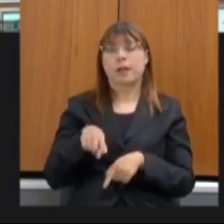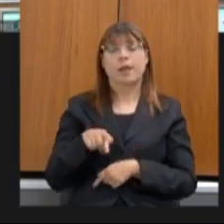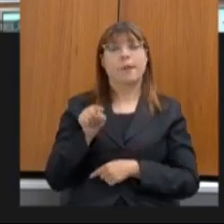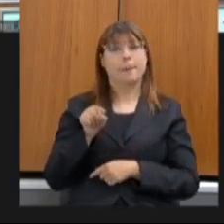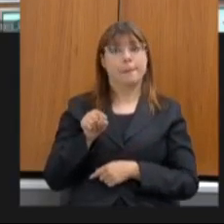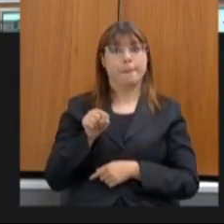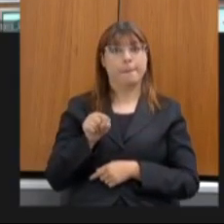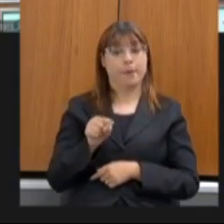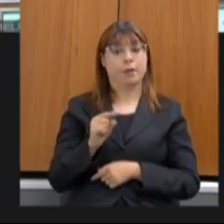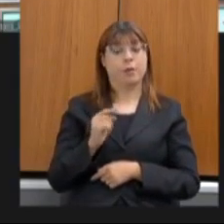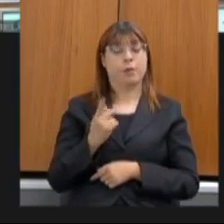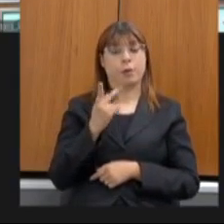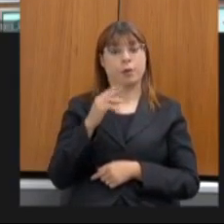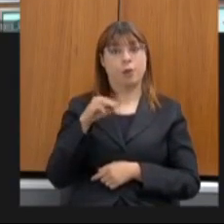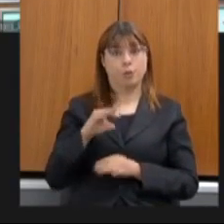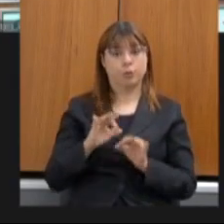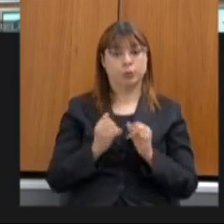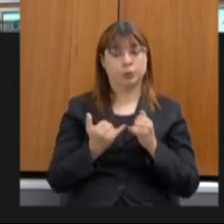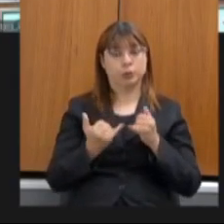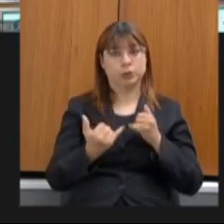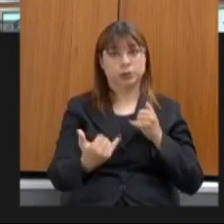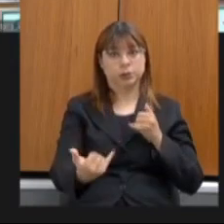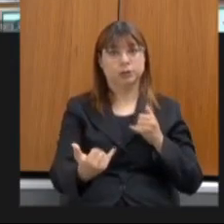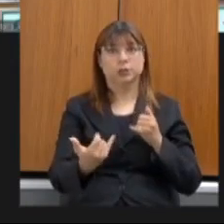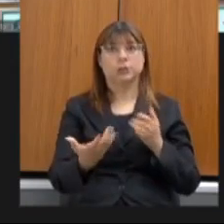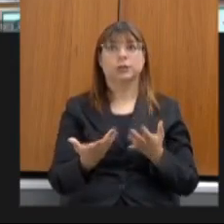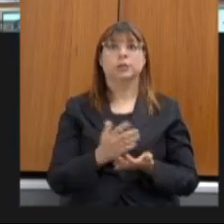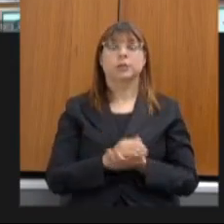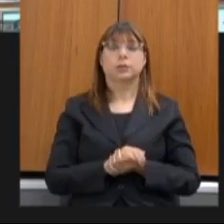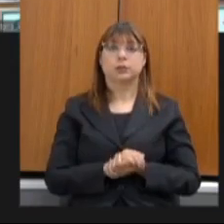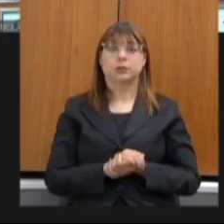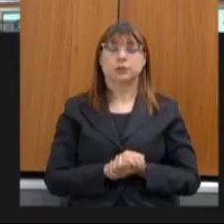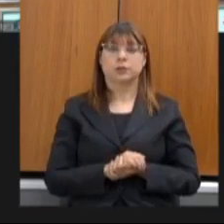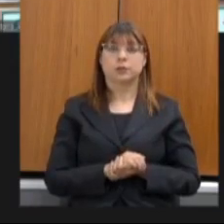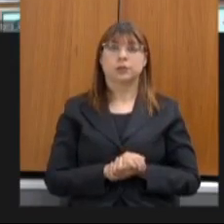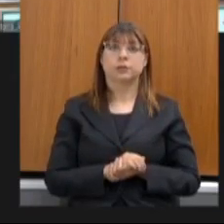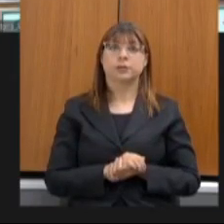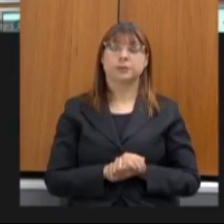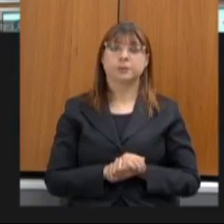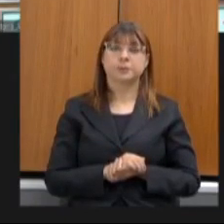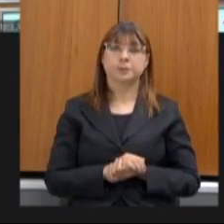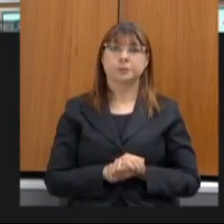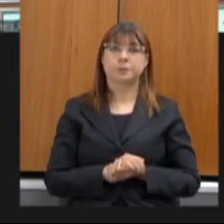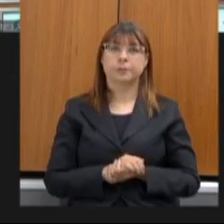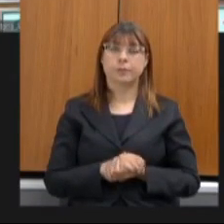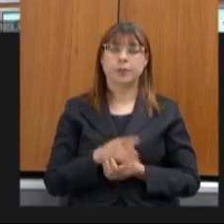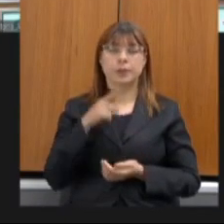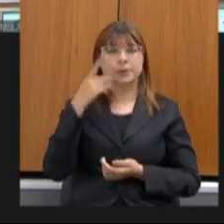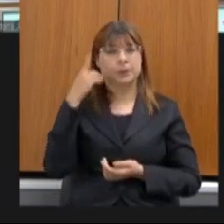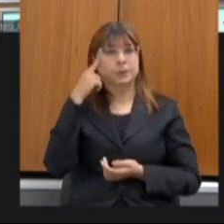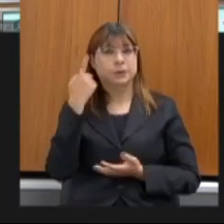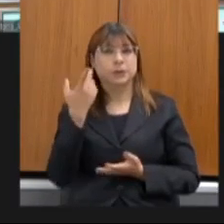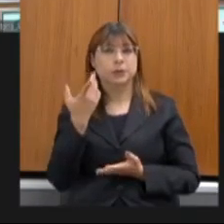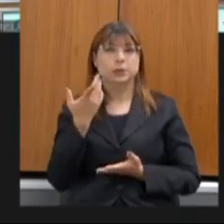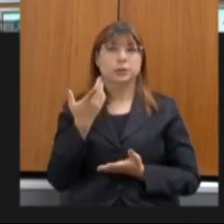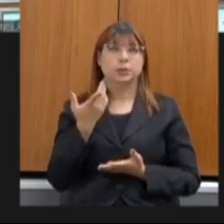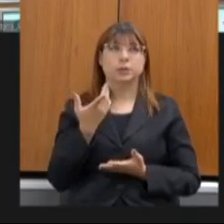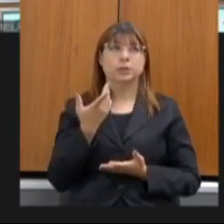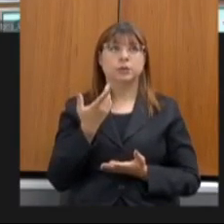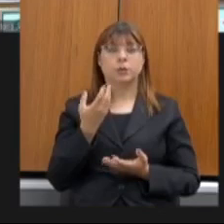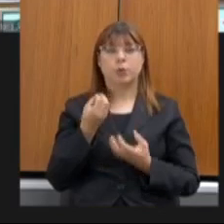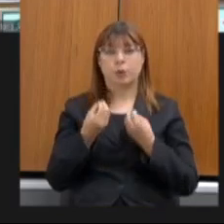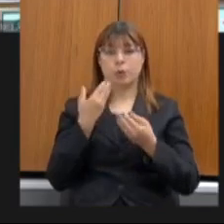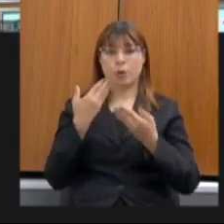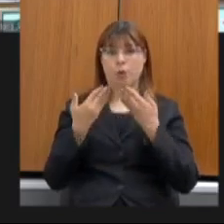km de linhas de transmissão com a geração de 563 MB só para você ter uma ideia que não dá para